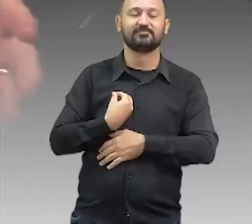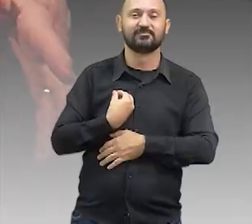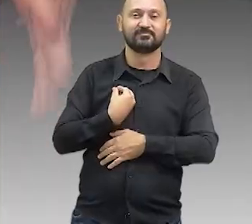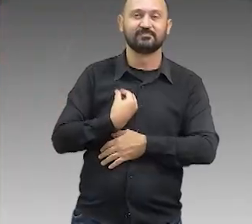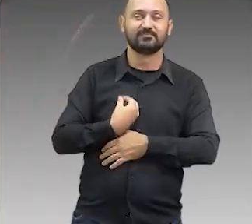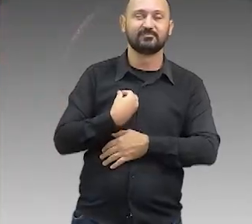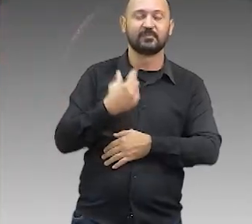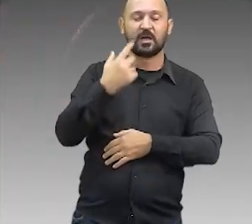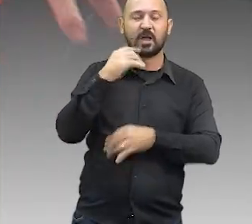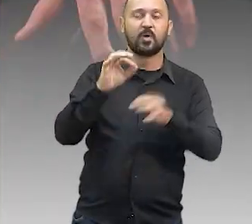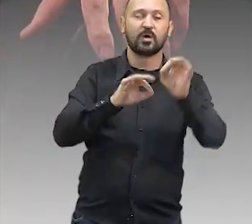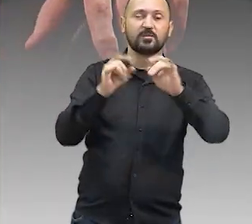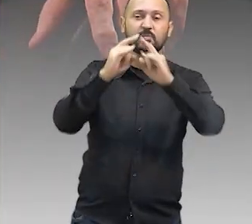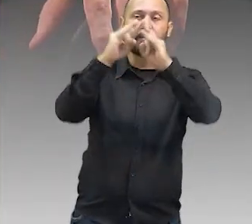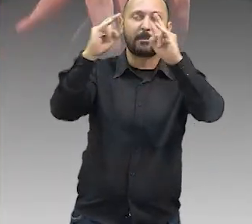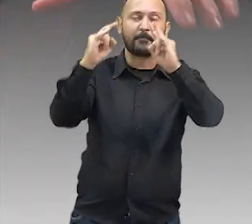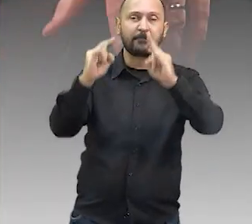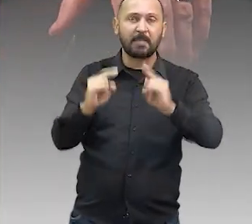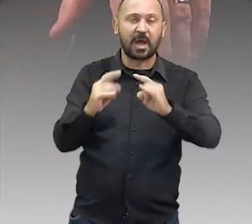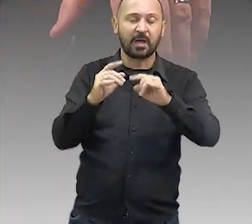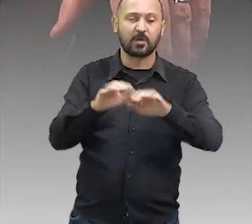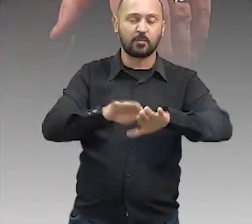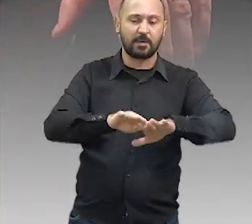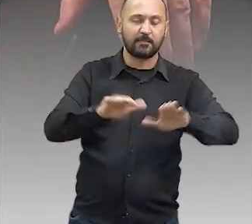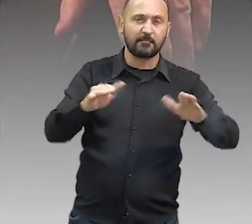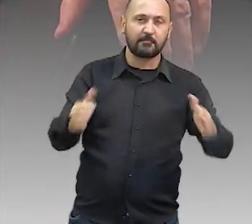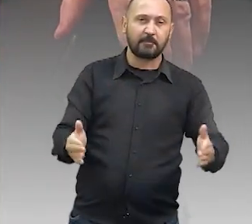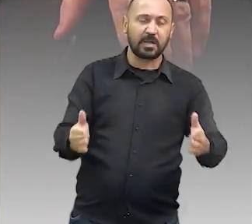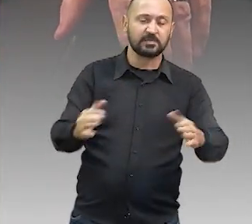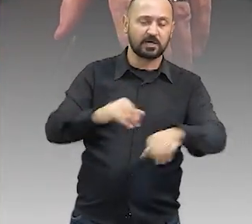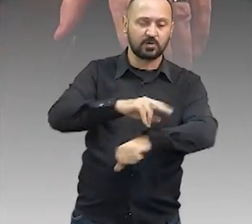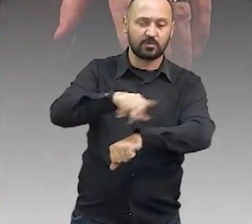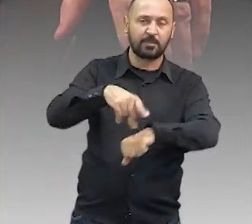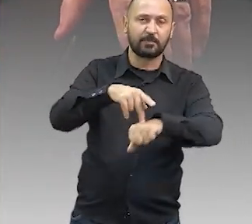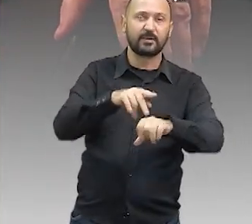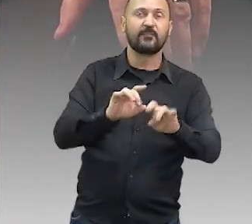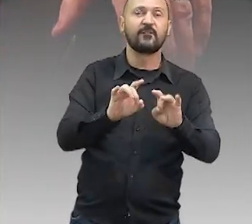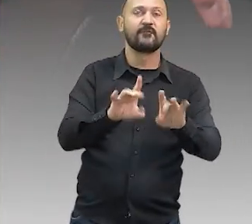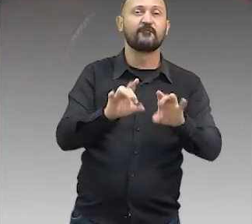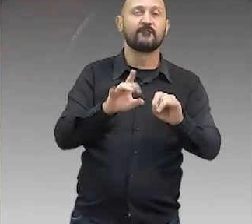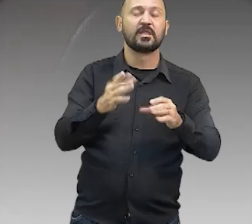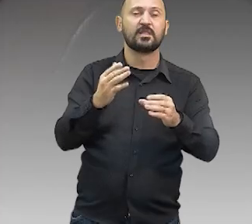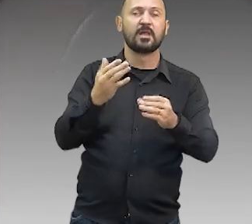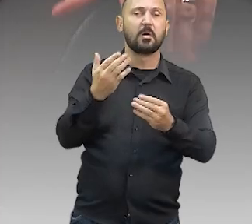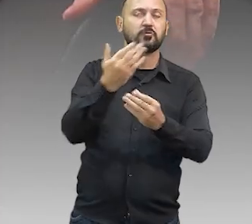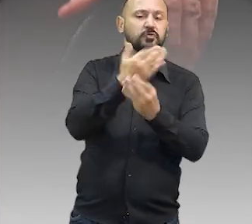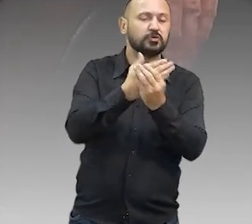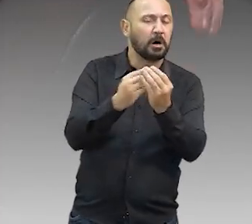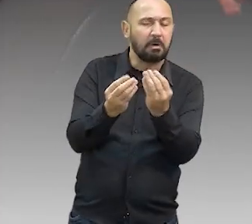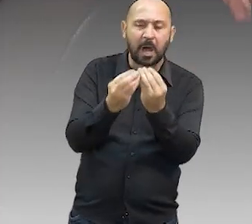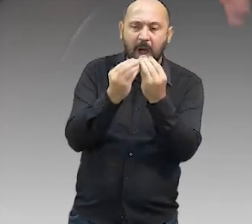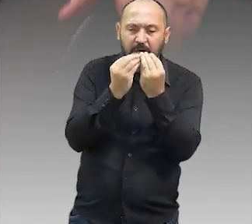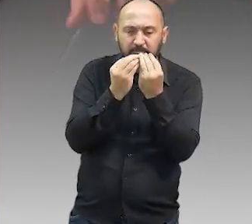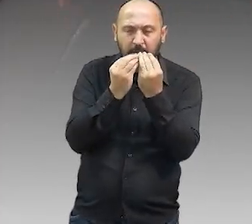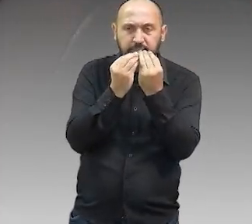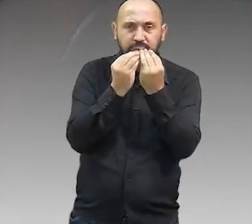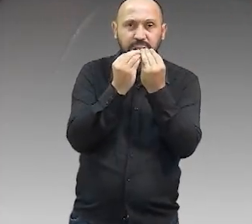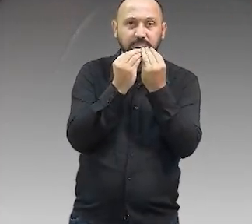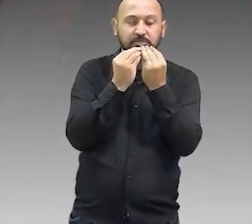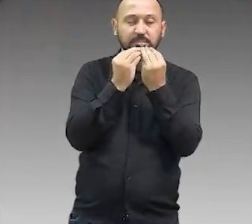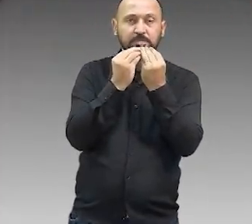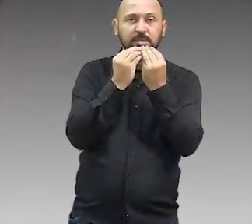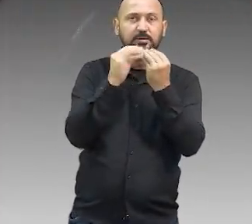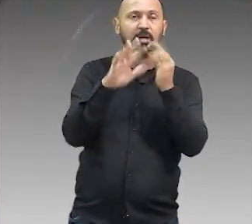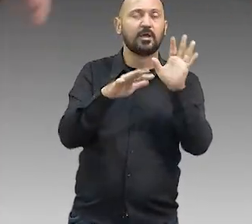uma mesa numa praça e vai vender um salgado, e a gente vai lá